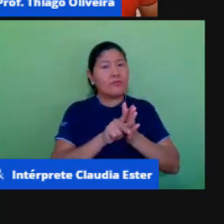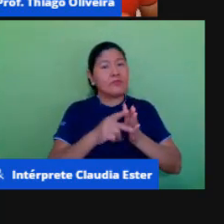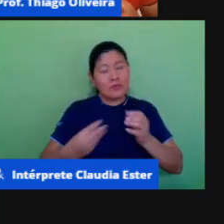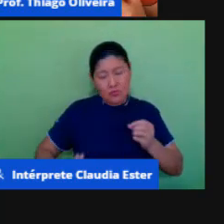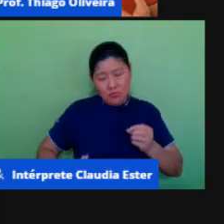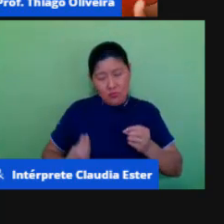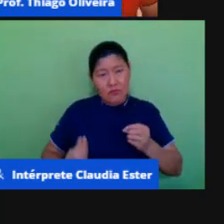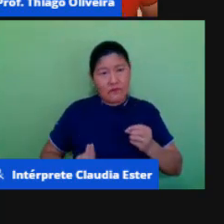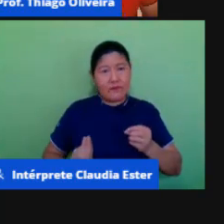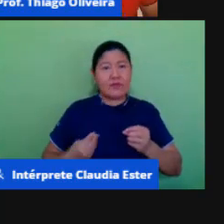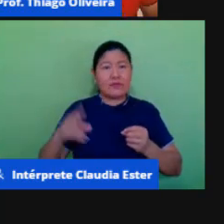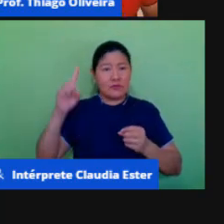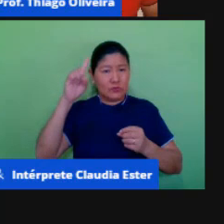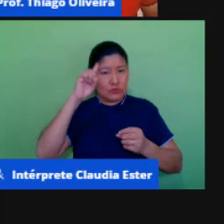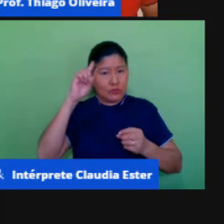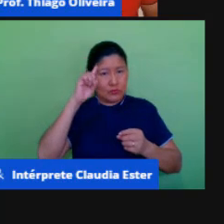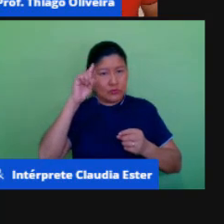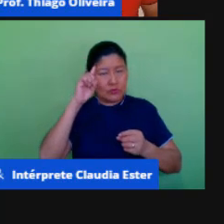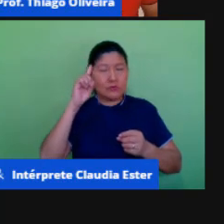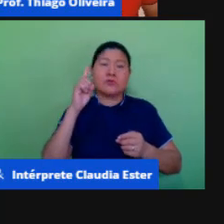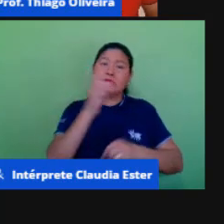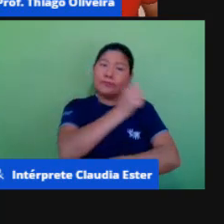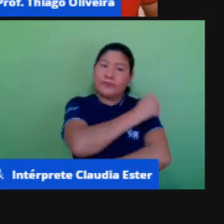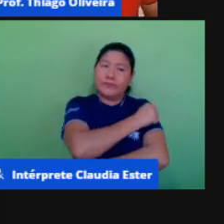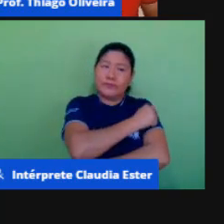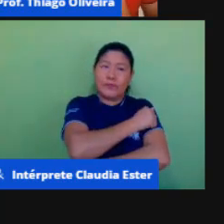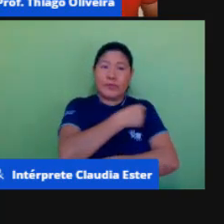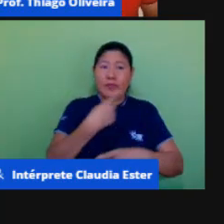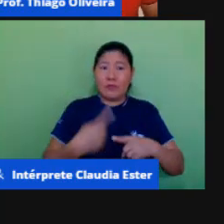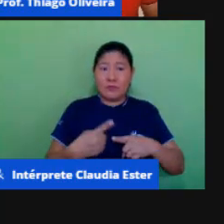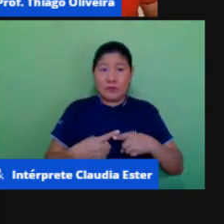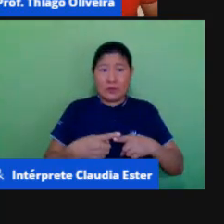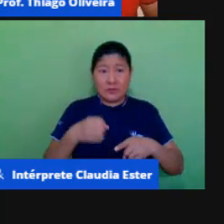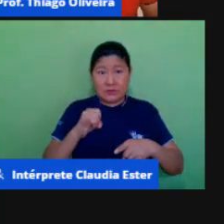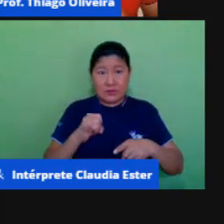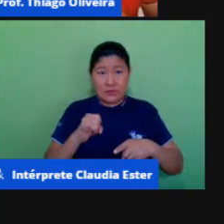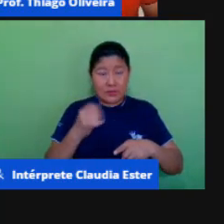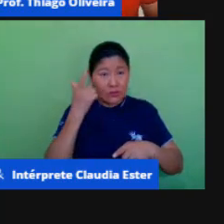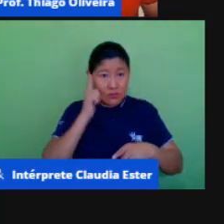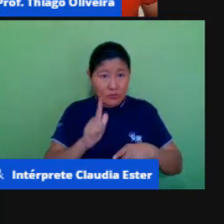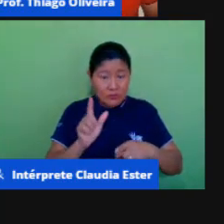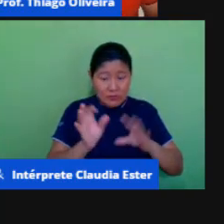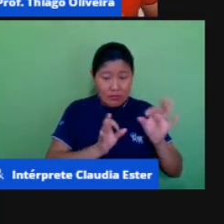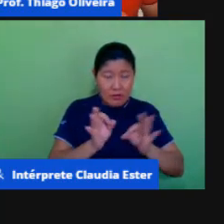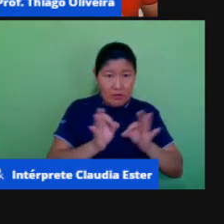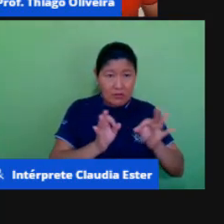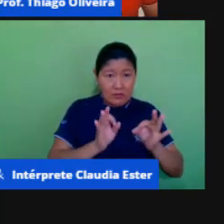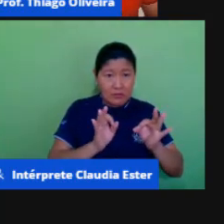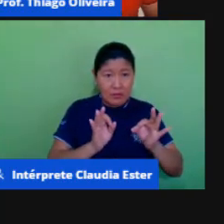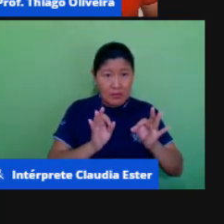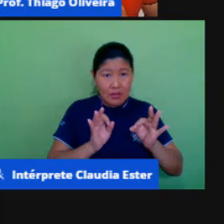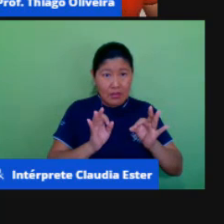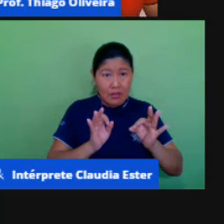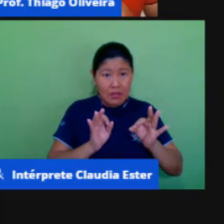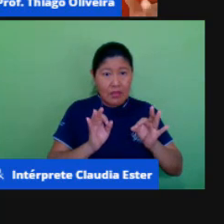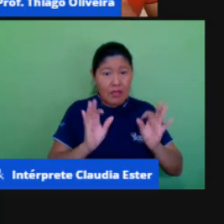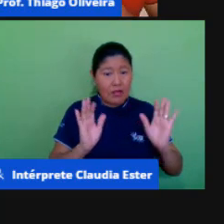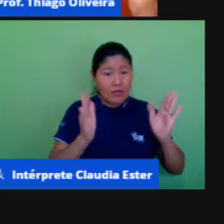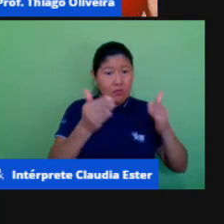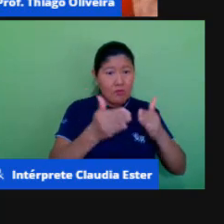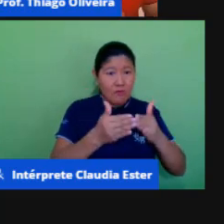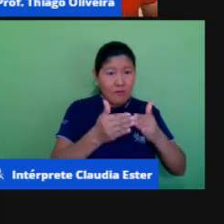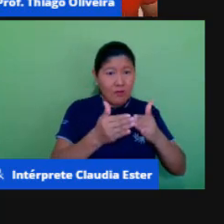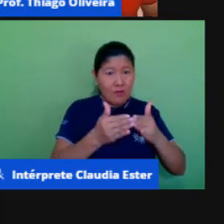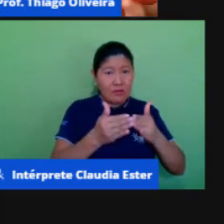nossa realidade, possivelmente ele não vai dar certo, tá? Então, todo método, ele te mostra o caminho, mas dentro desse caminho você